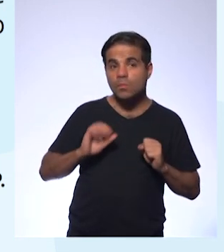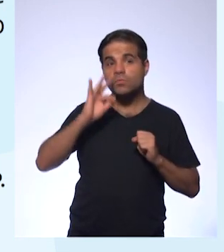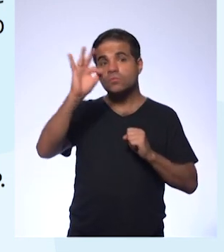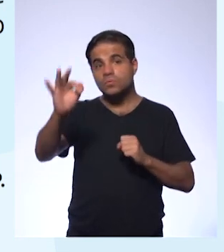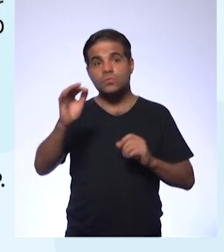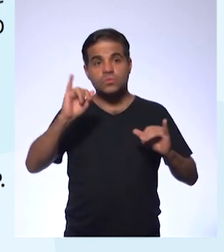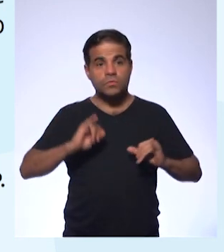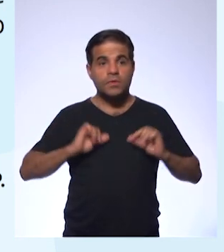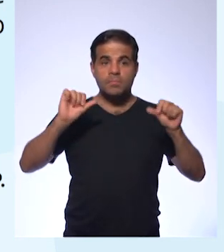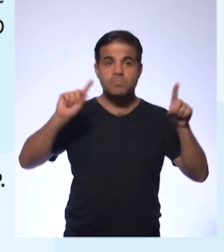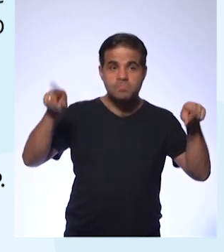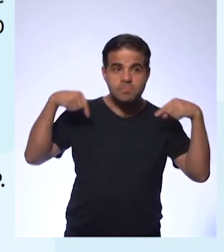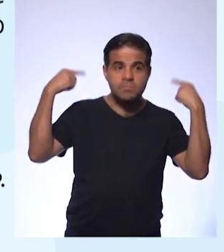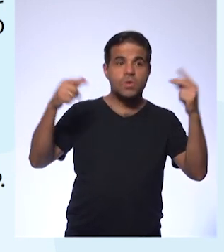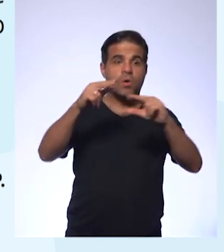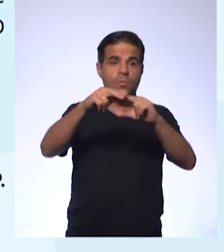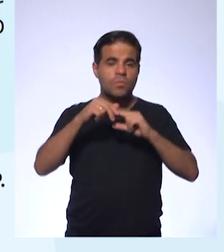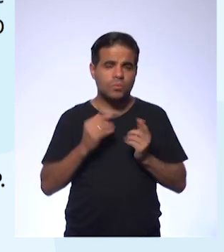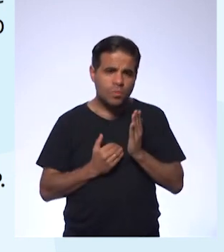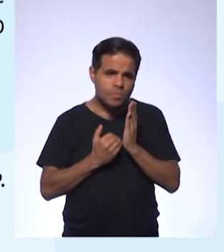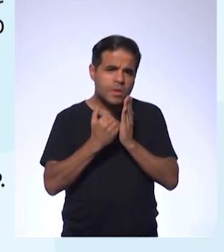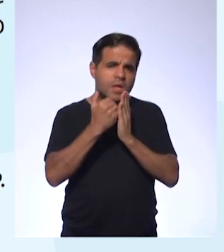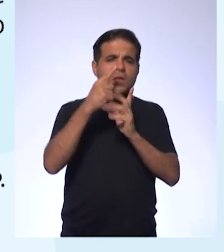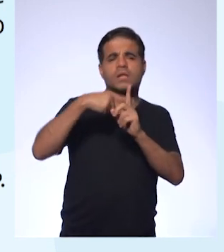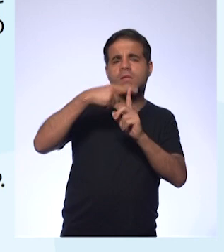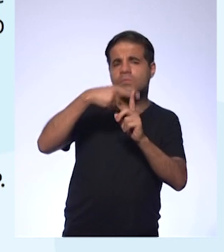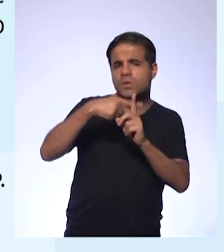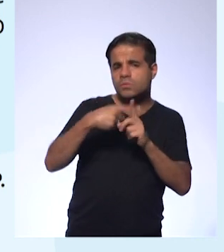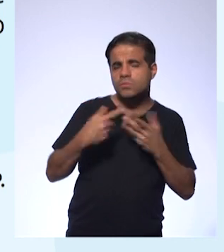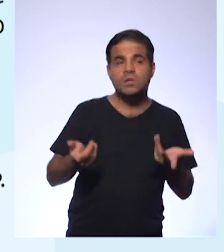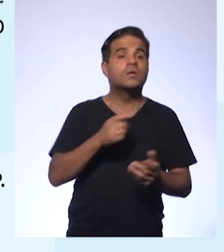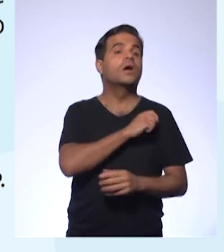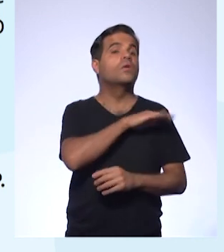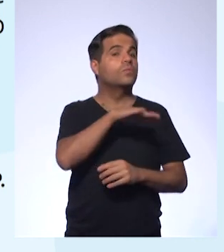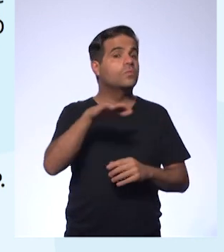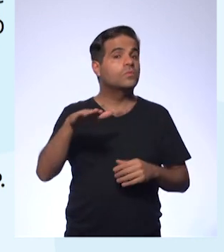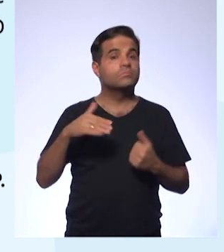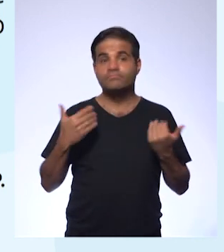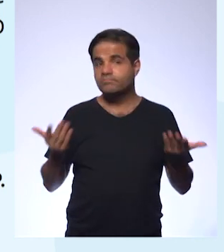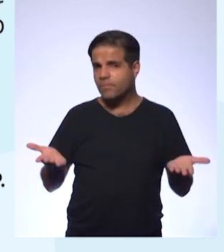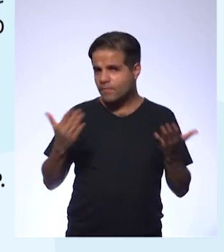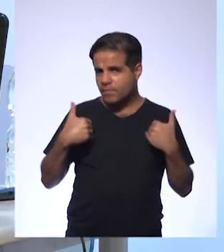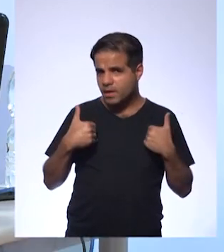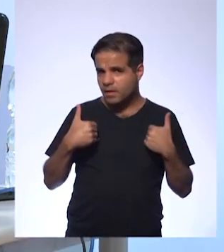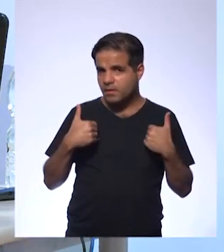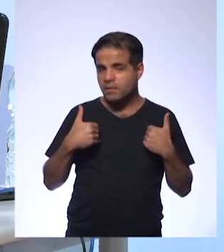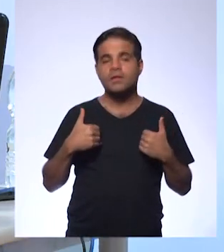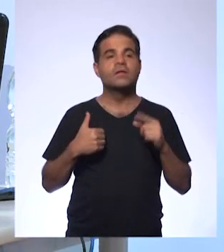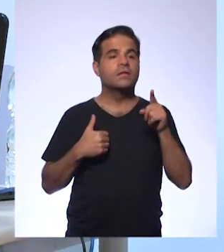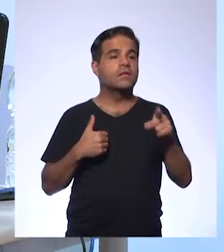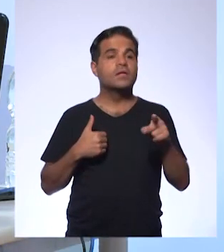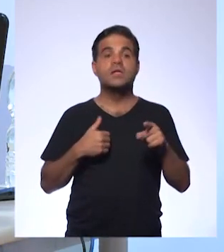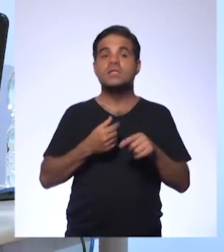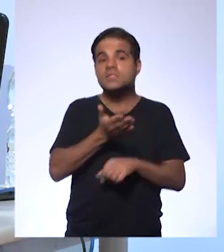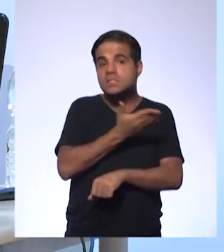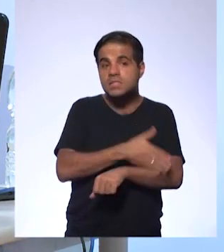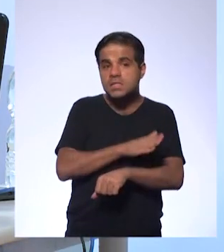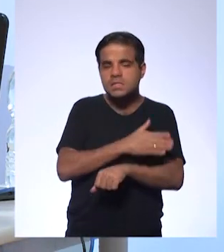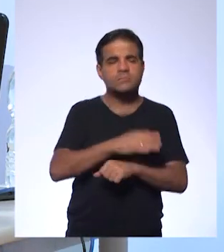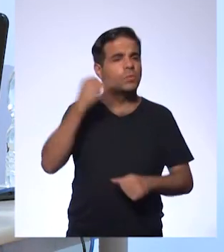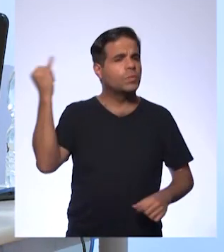a sofrer por conta do aumento da temperatura? Aluno e aluna, vem comigo aqui. Esse exercício